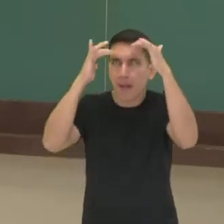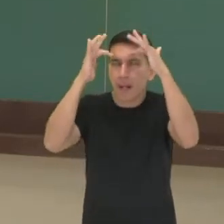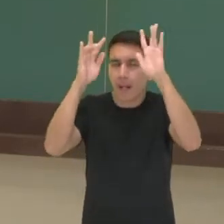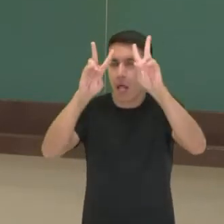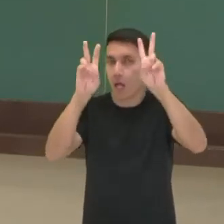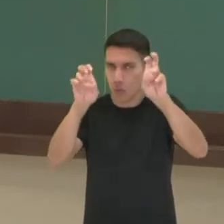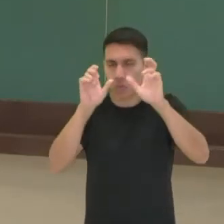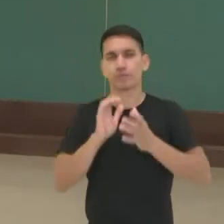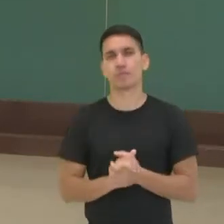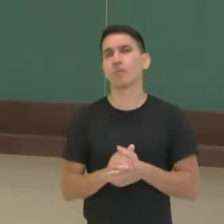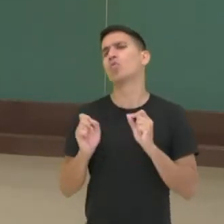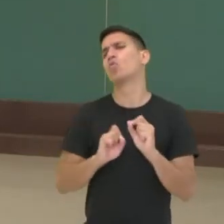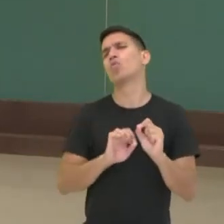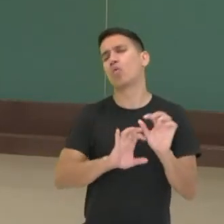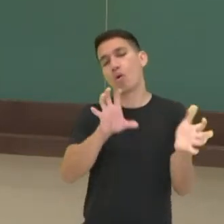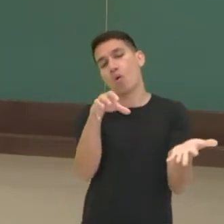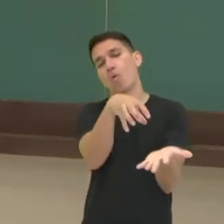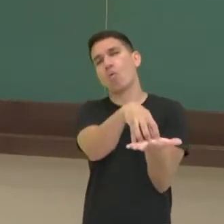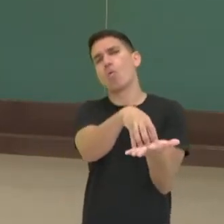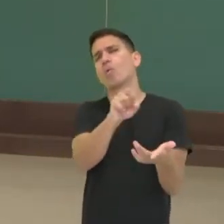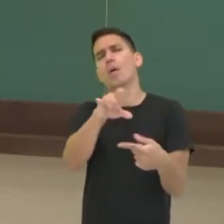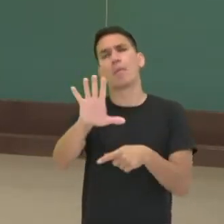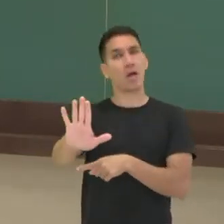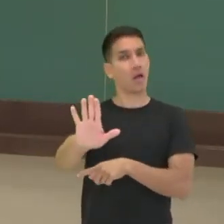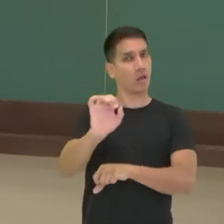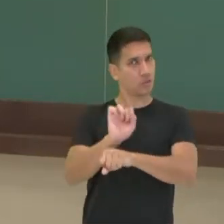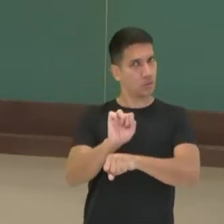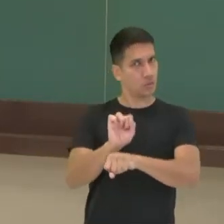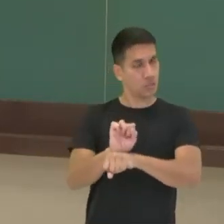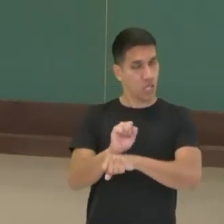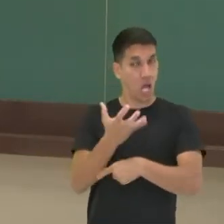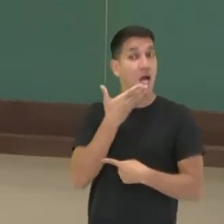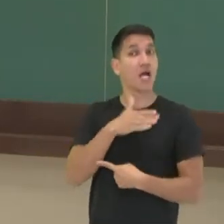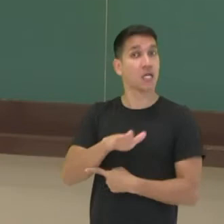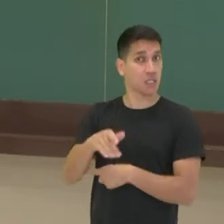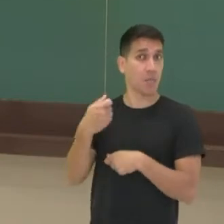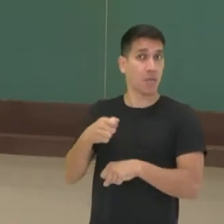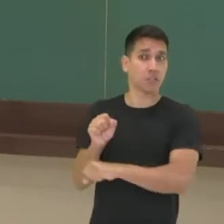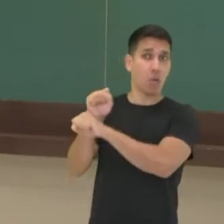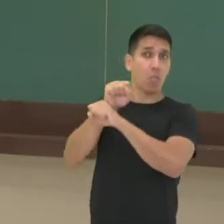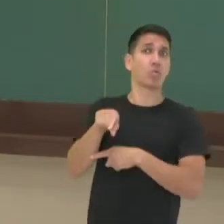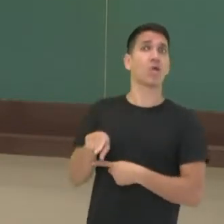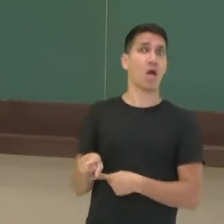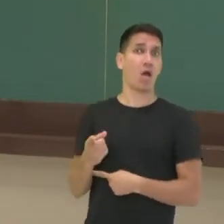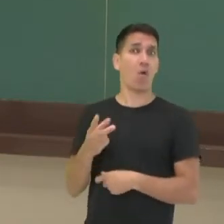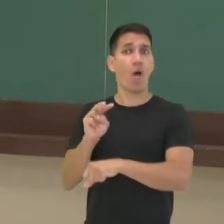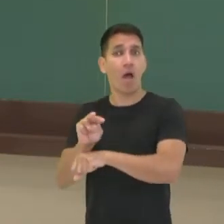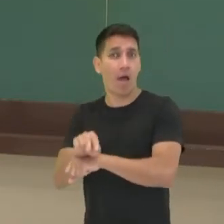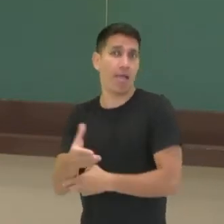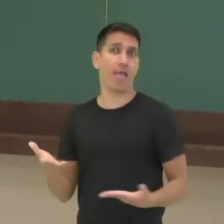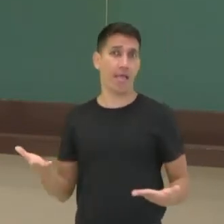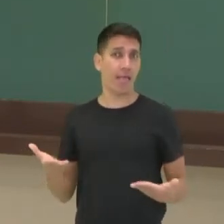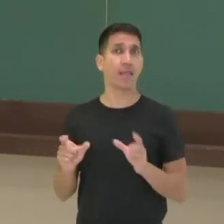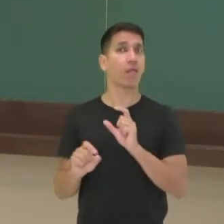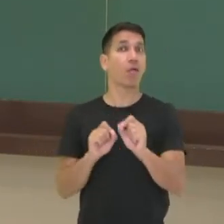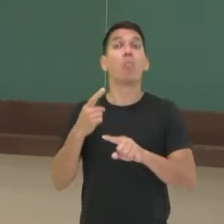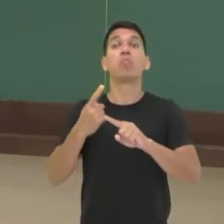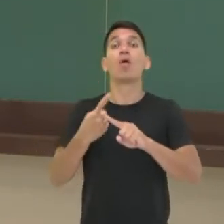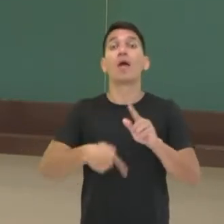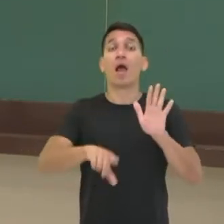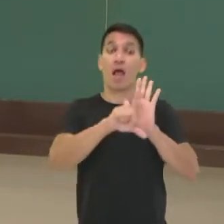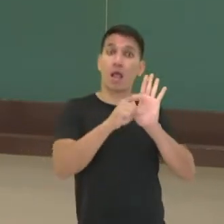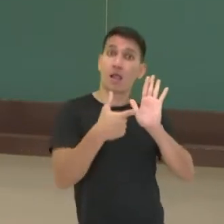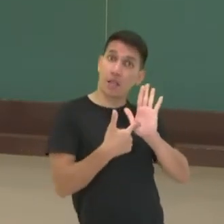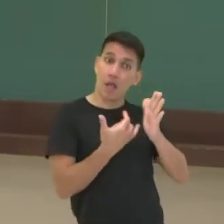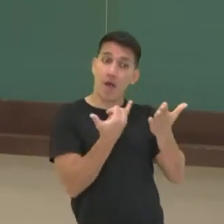raciocínio, ele pensou, falou, não, peraí, a criança tem que ser protegida, porque a legislação nos informa